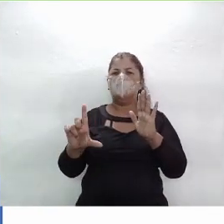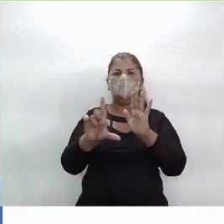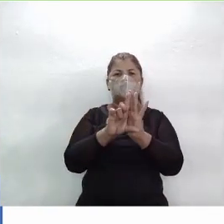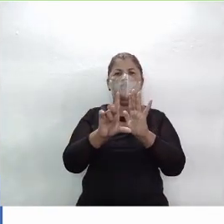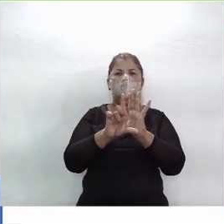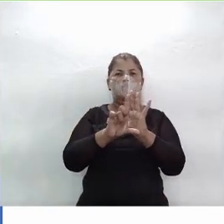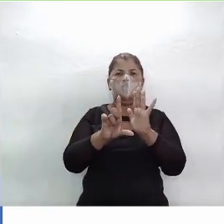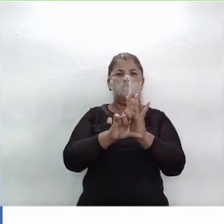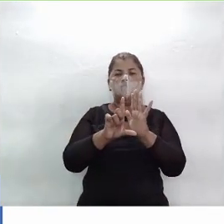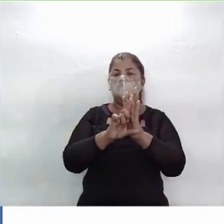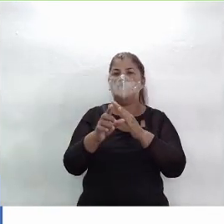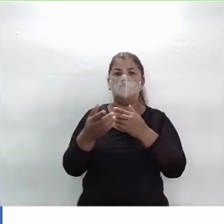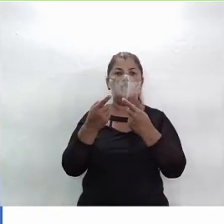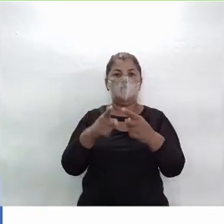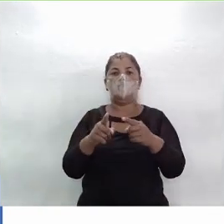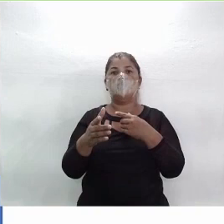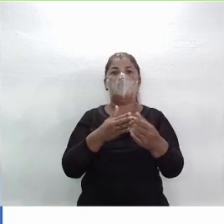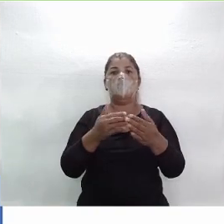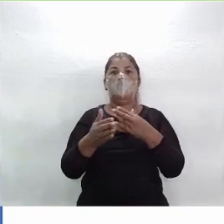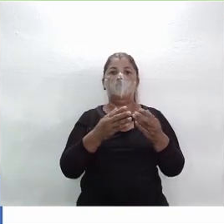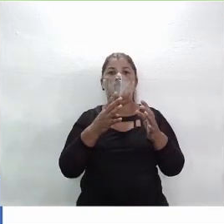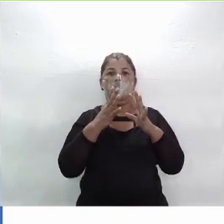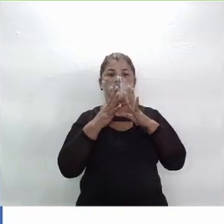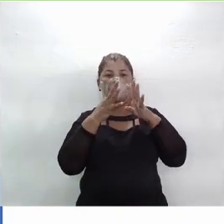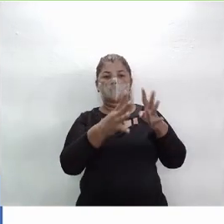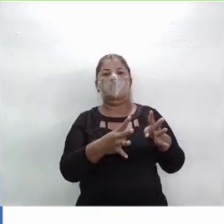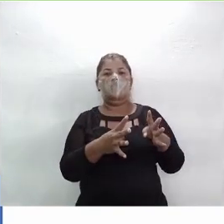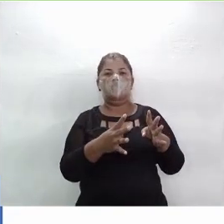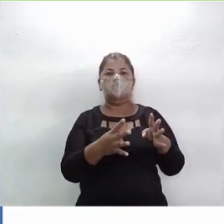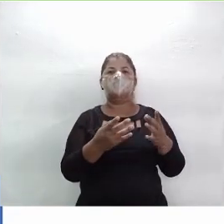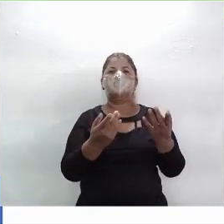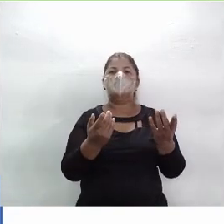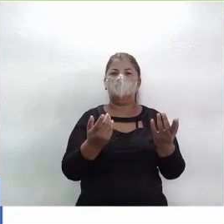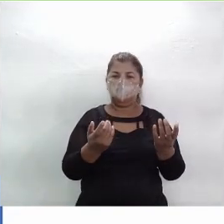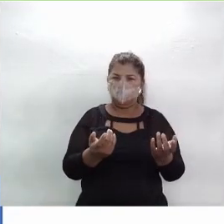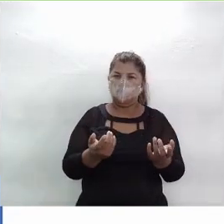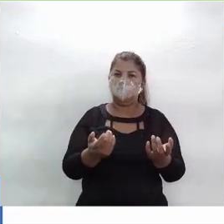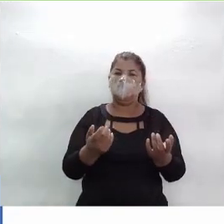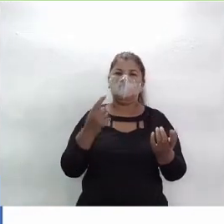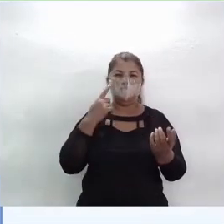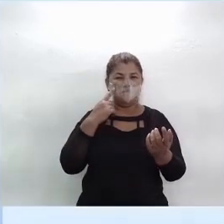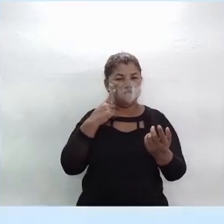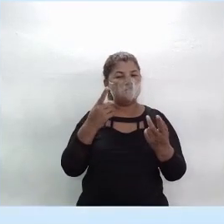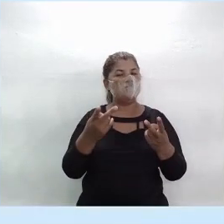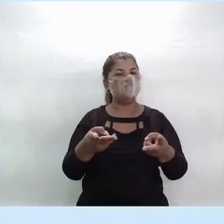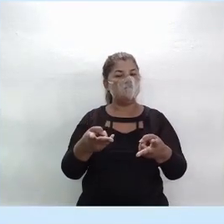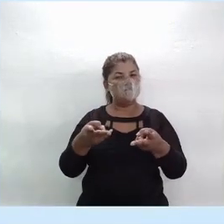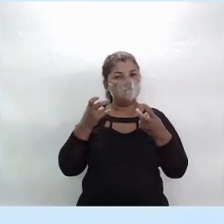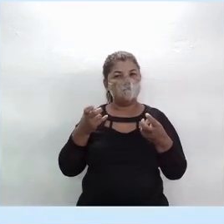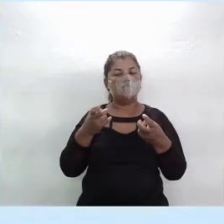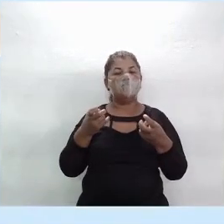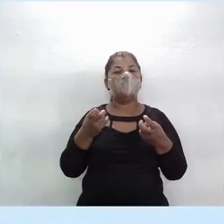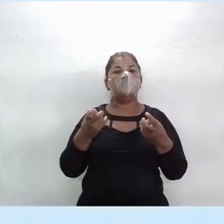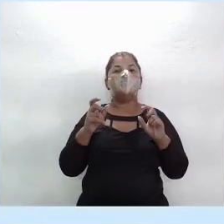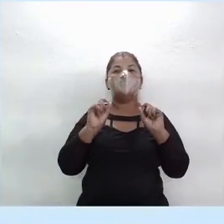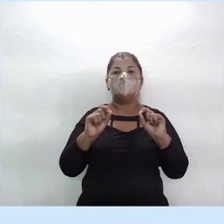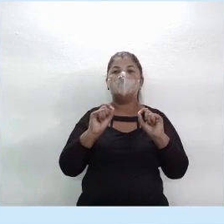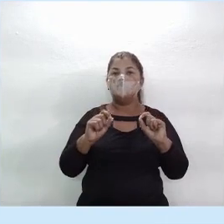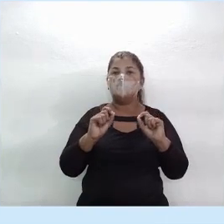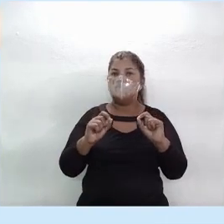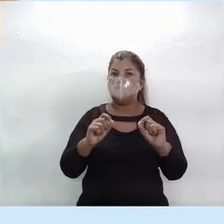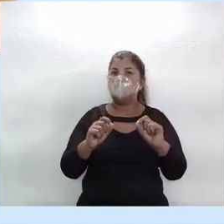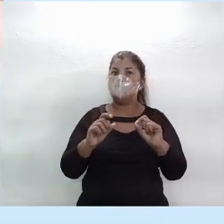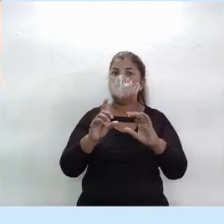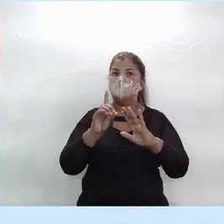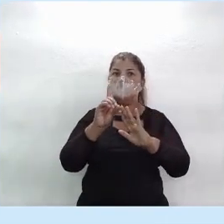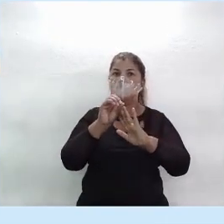Constituição contra qualquer ameaça ou violação concreta. Já deu para perceber aí, certo? Vejam